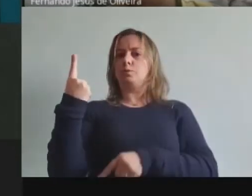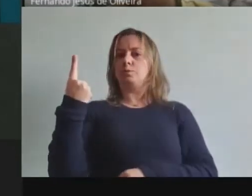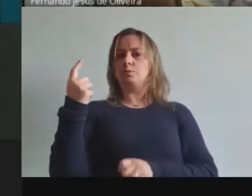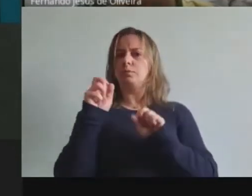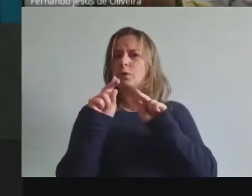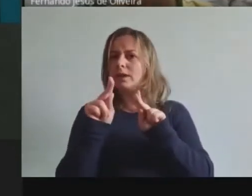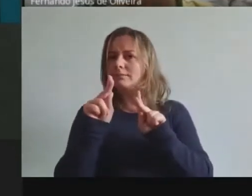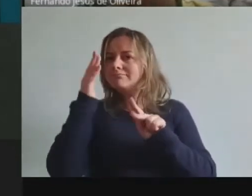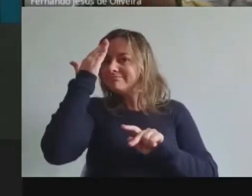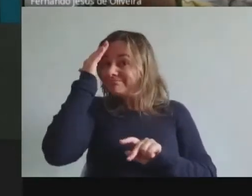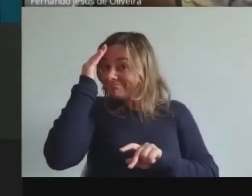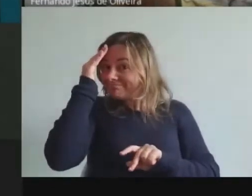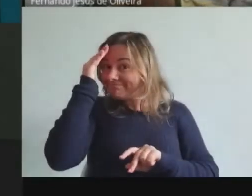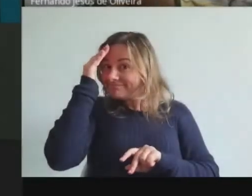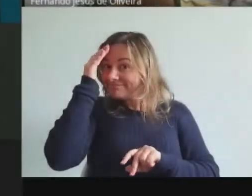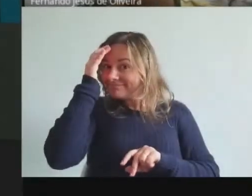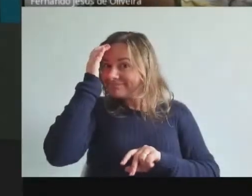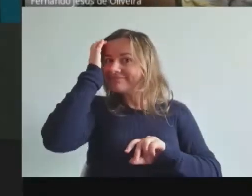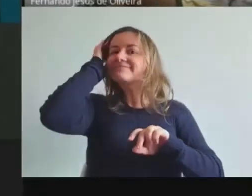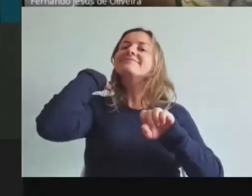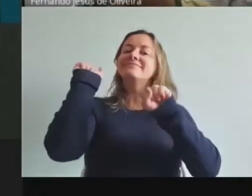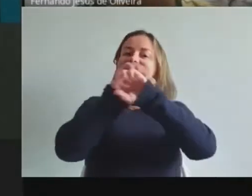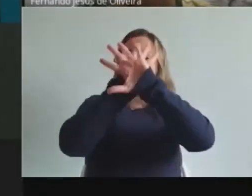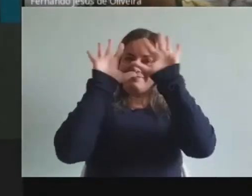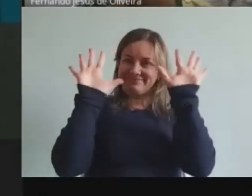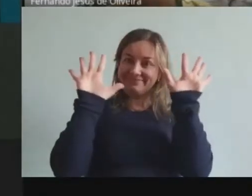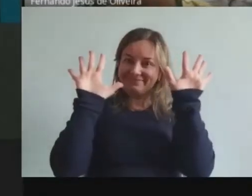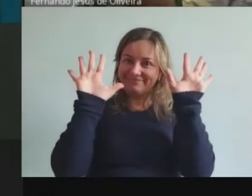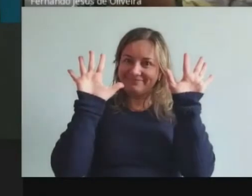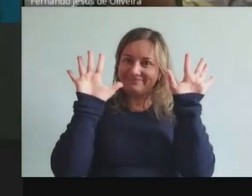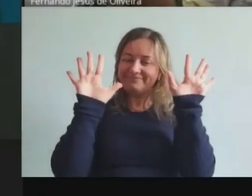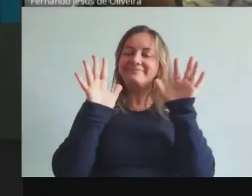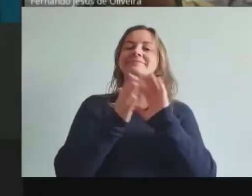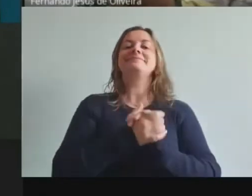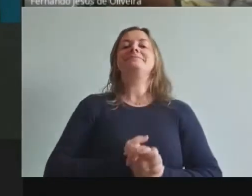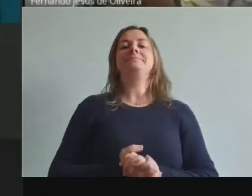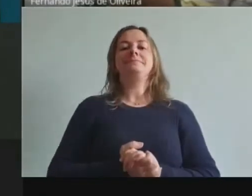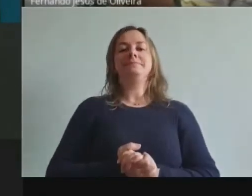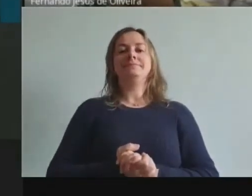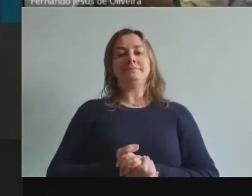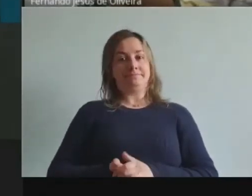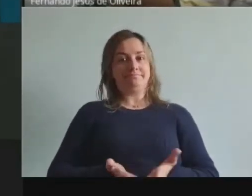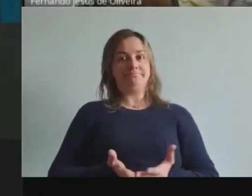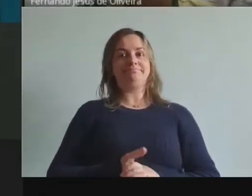Deu para entender agora? Ficou mais claro? Né?